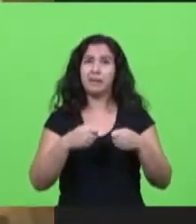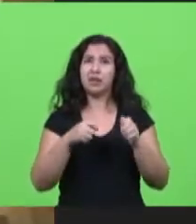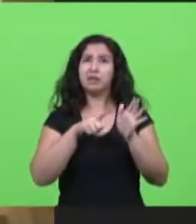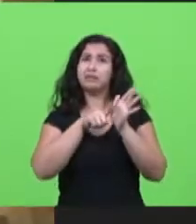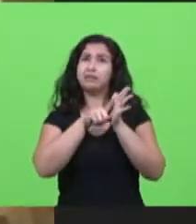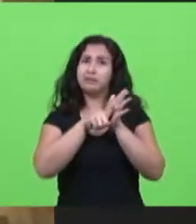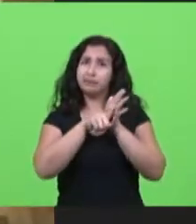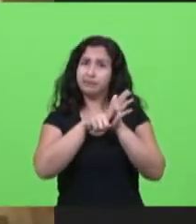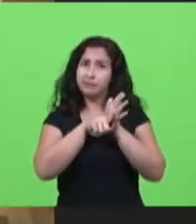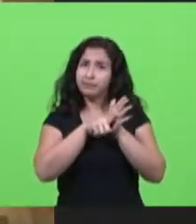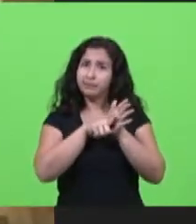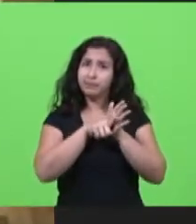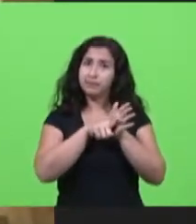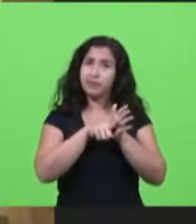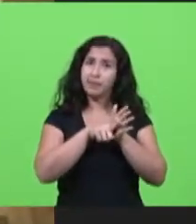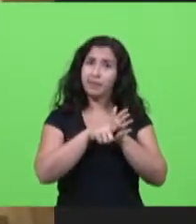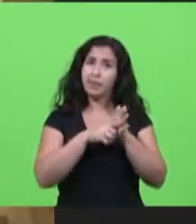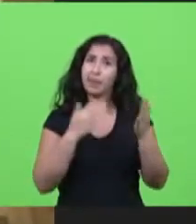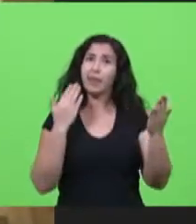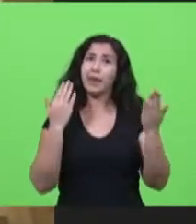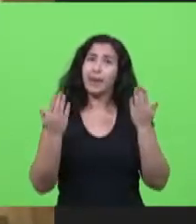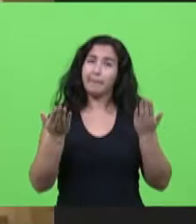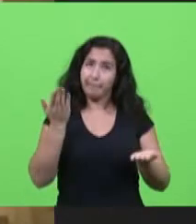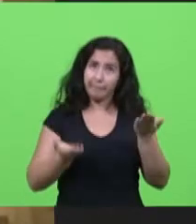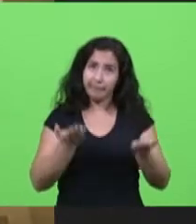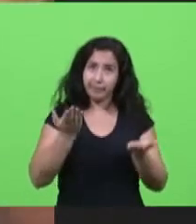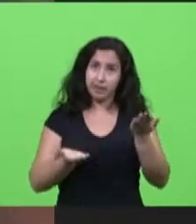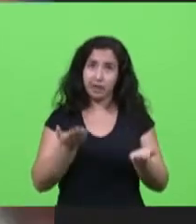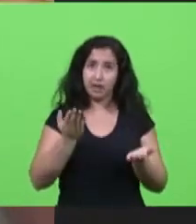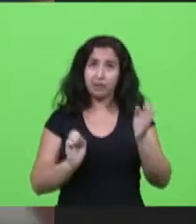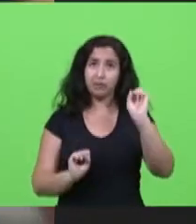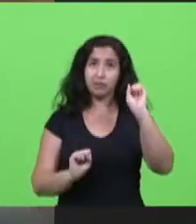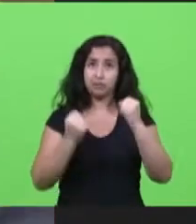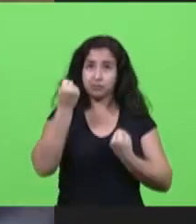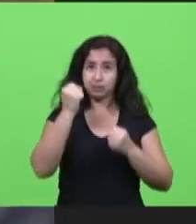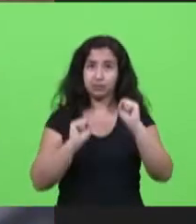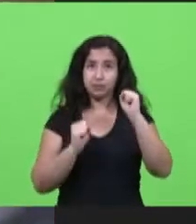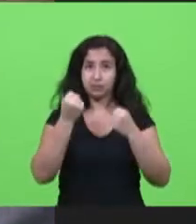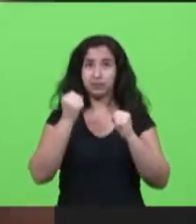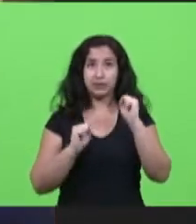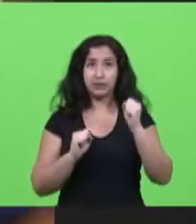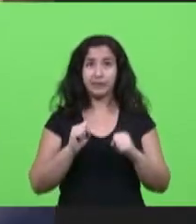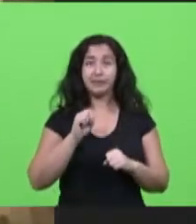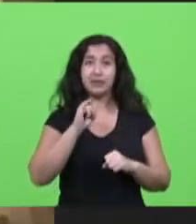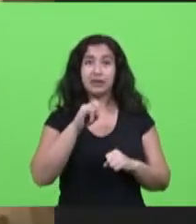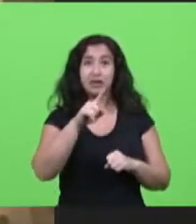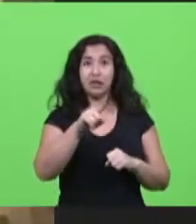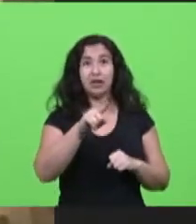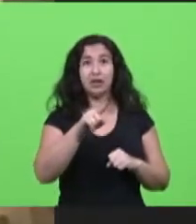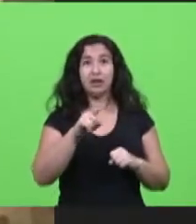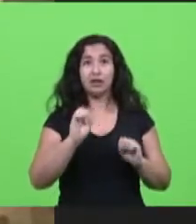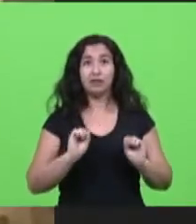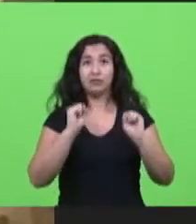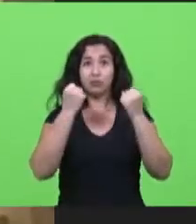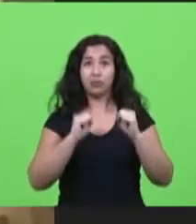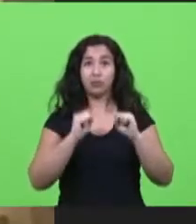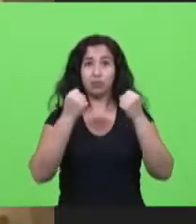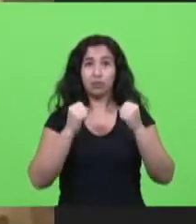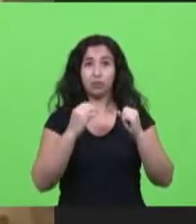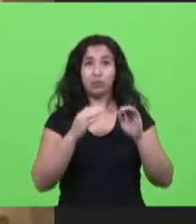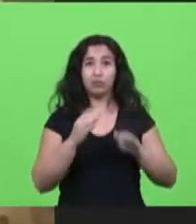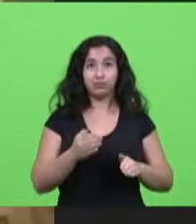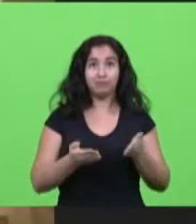critérios rigorosos para a prática da atividade física e do exercício. Se ele criar critérios, os riscos vão baixar e os benefícios vão ficar